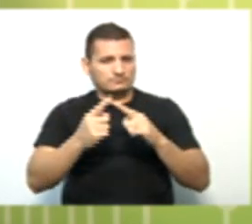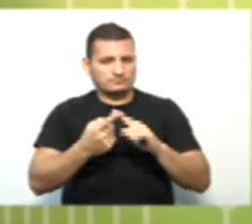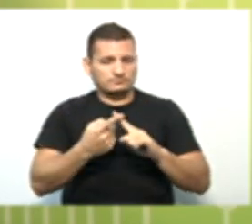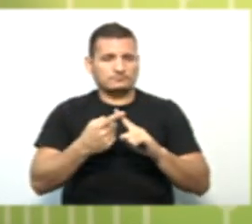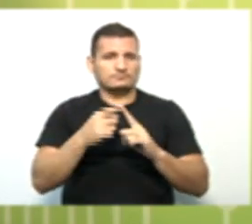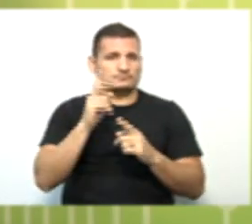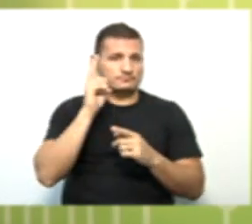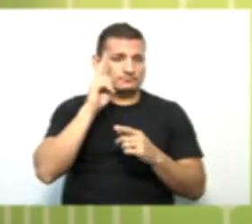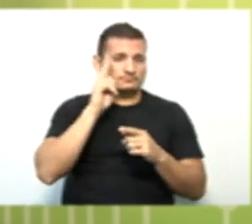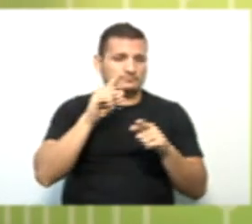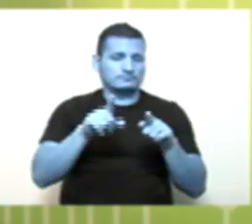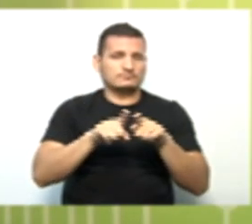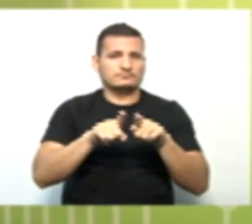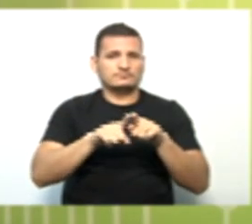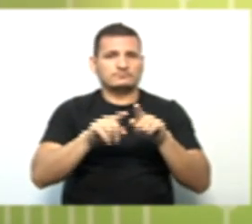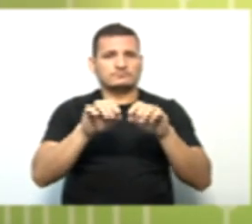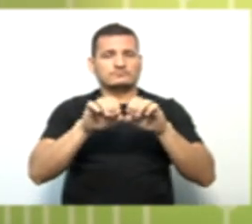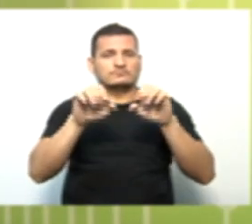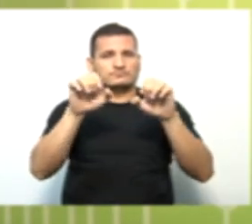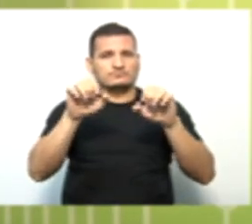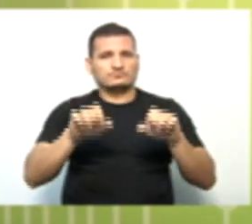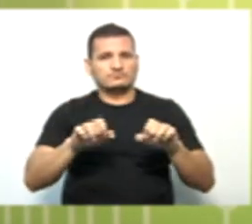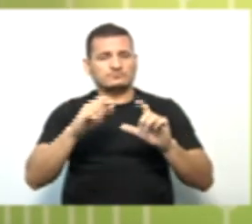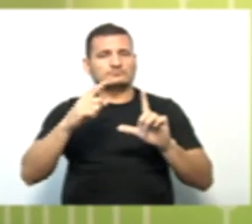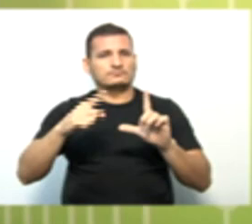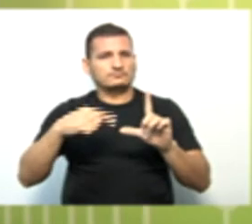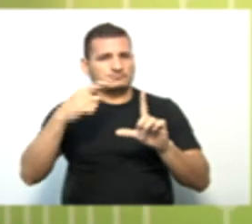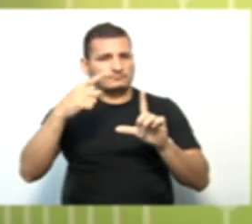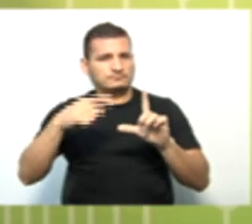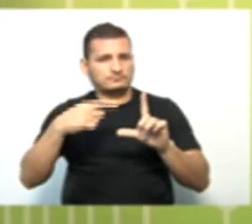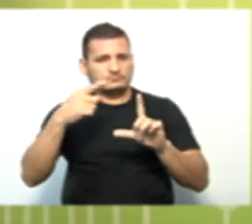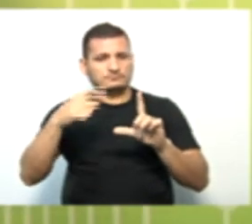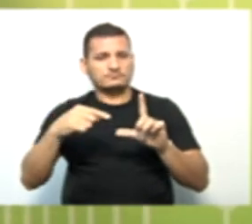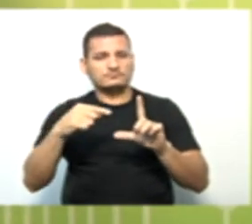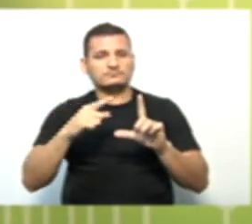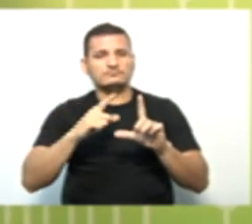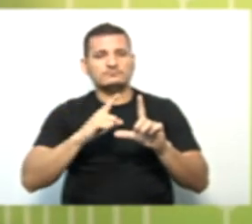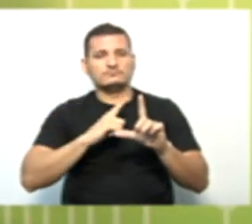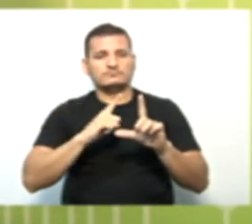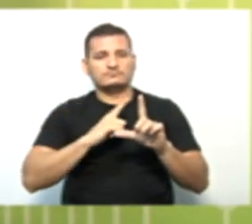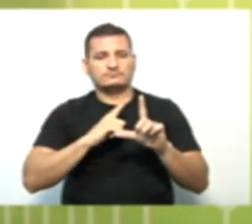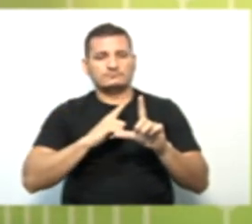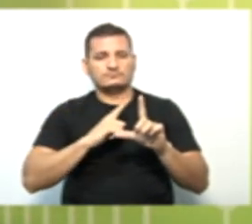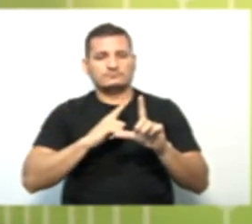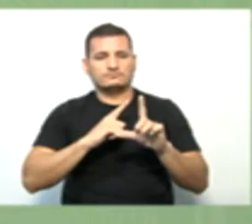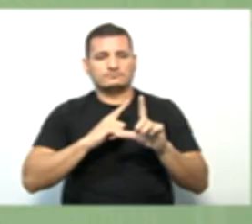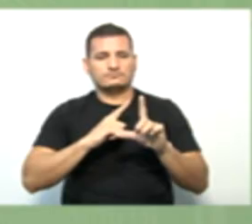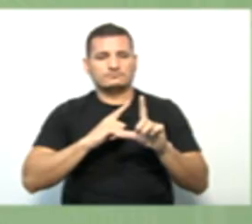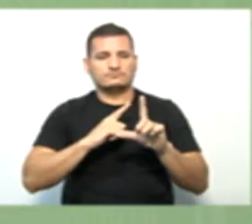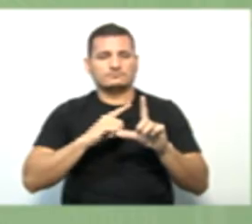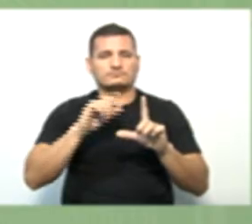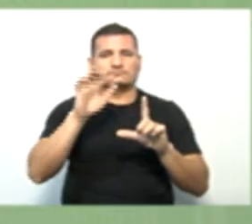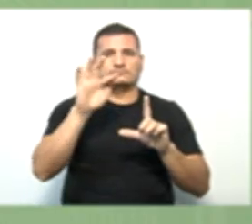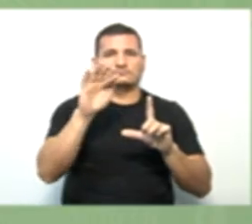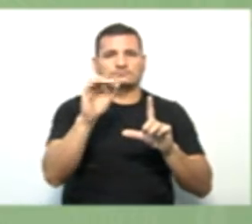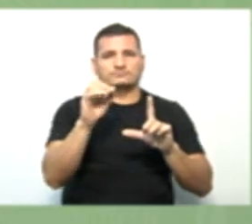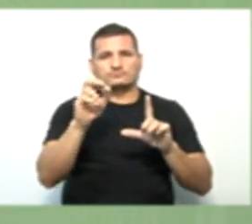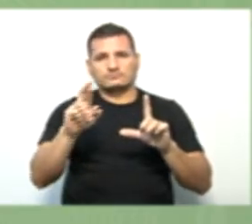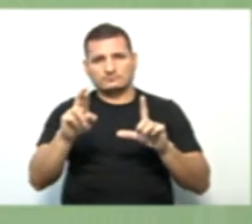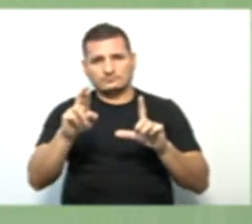as estruturas de controle de repetição, nós temos principalmente o for e o